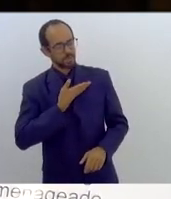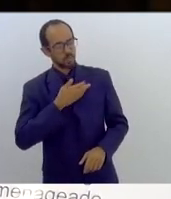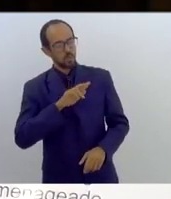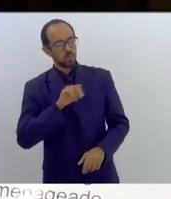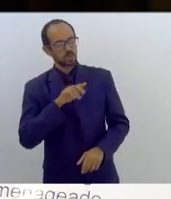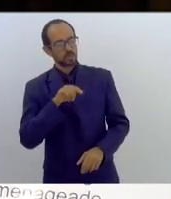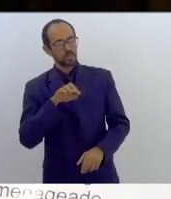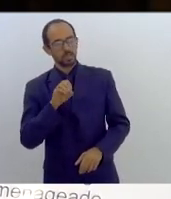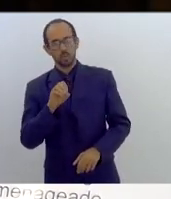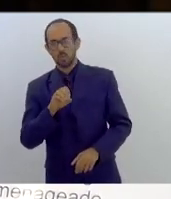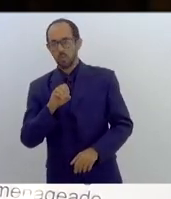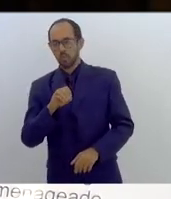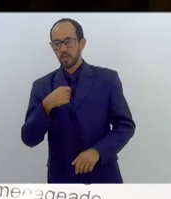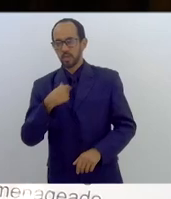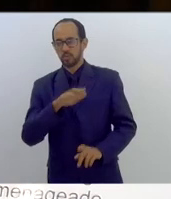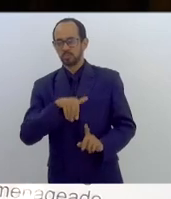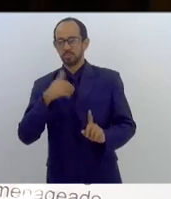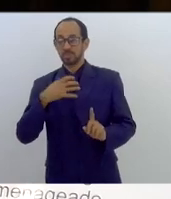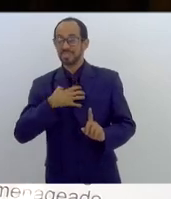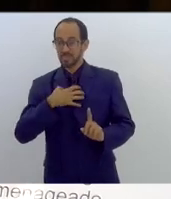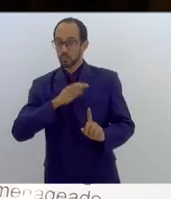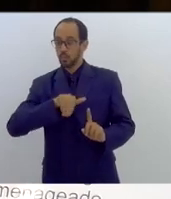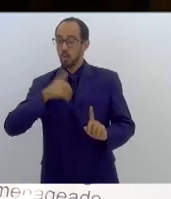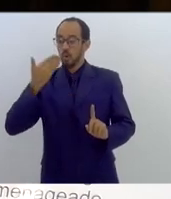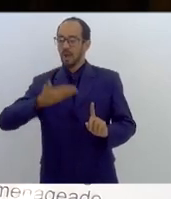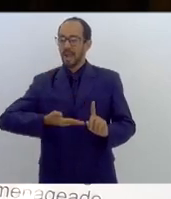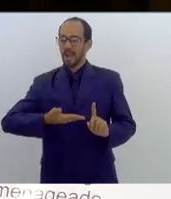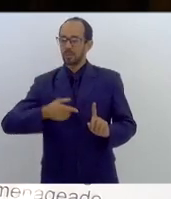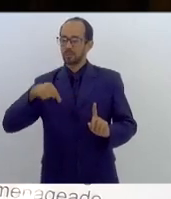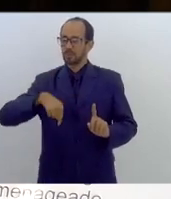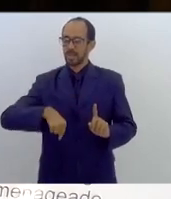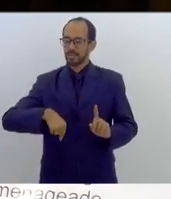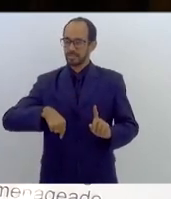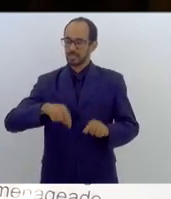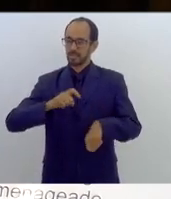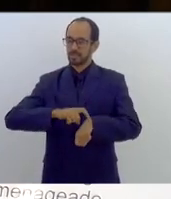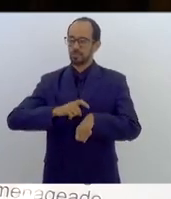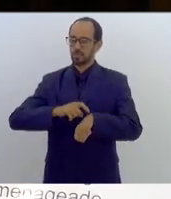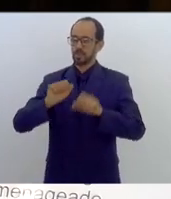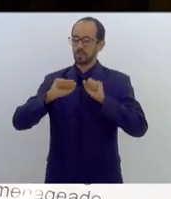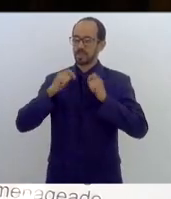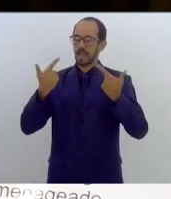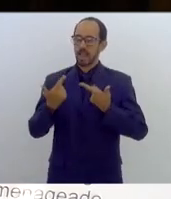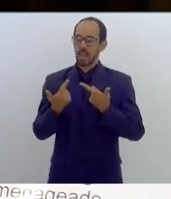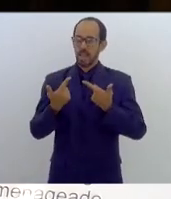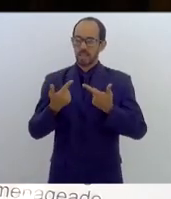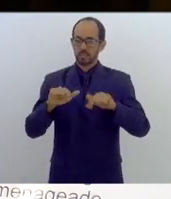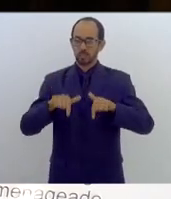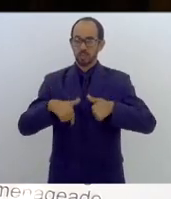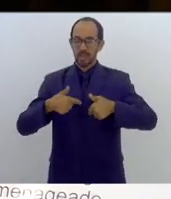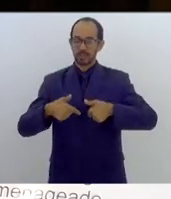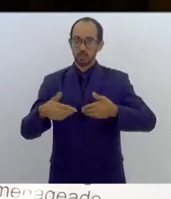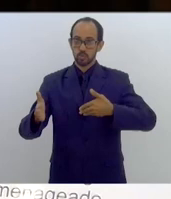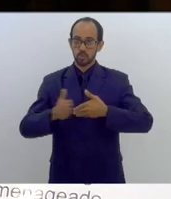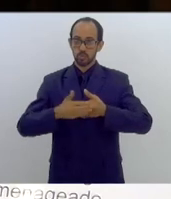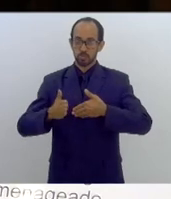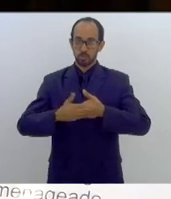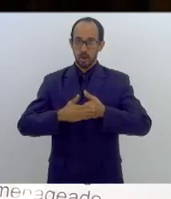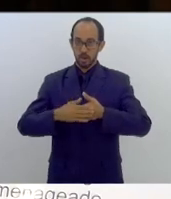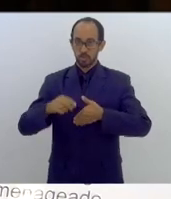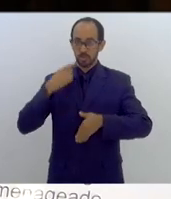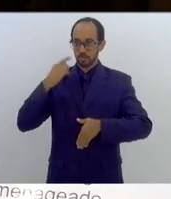por me dirigir a Vossa Excelência no momento em que esta Casa Legislativa, por iniciativa dos ilustres deputados